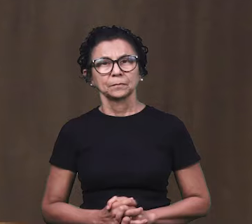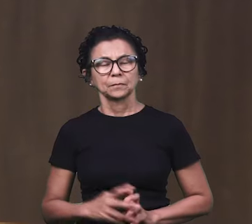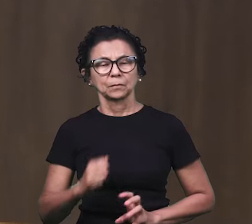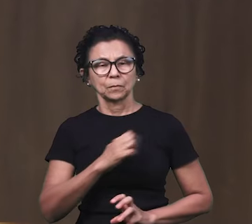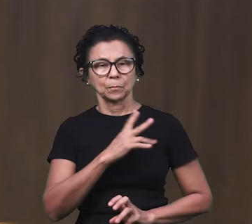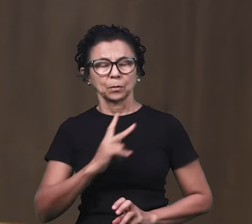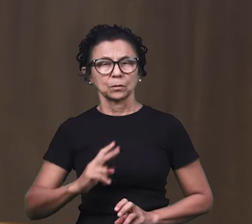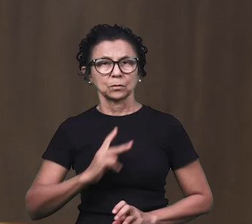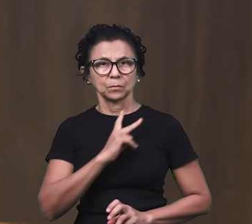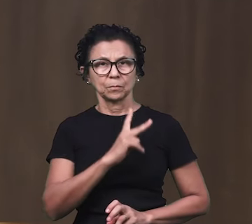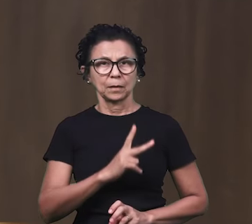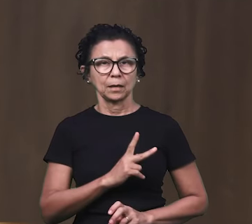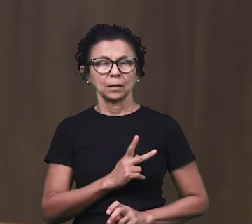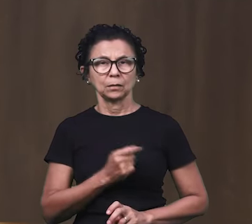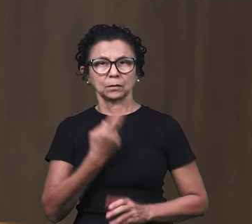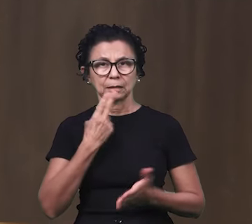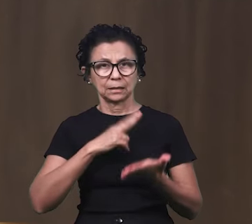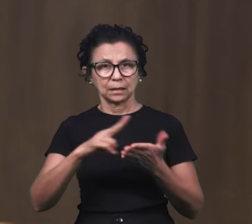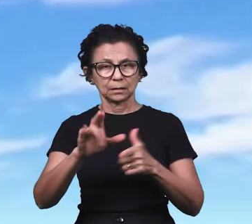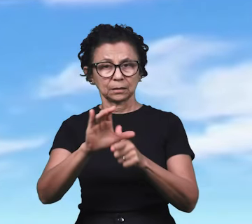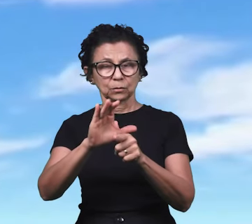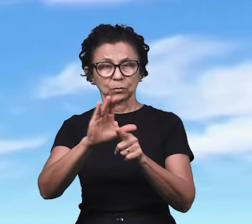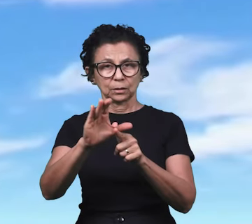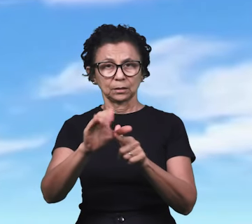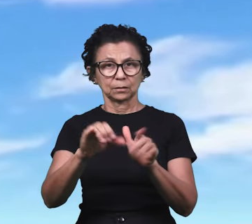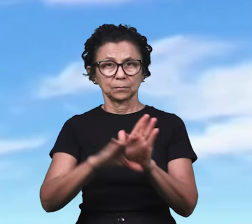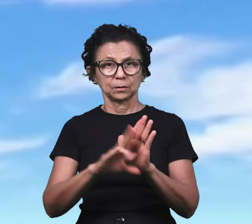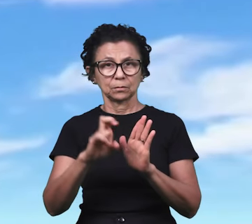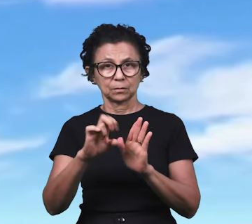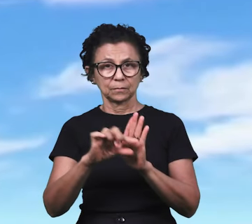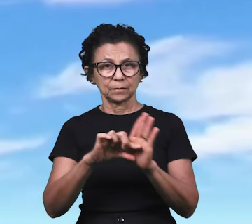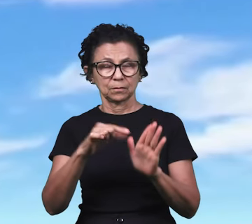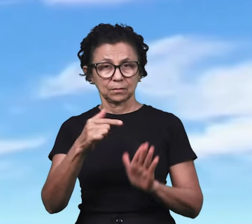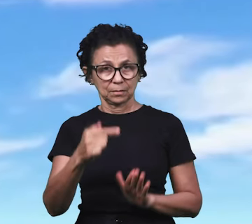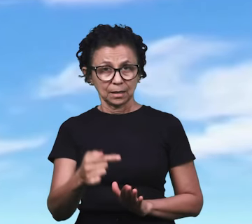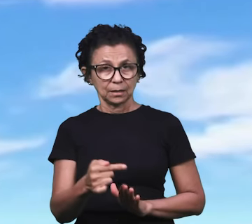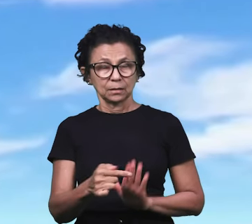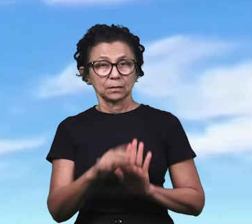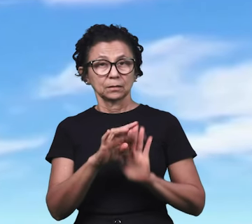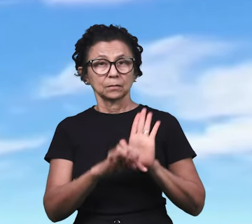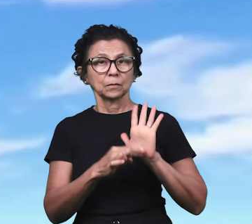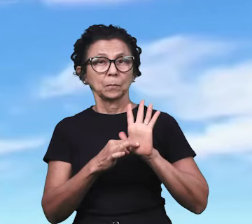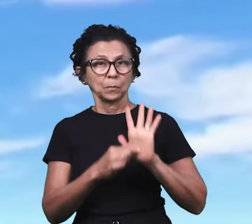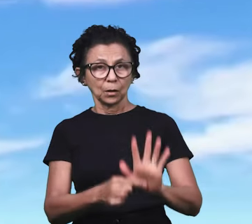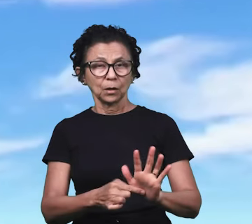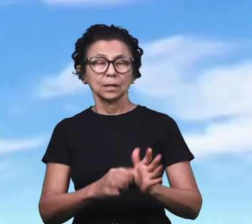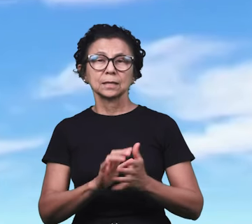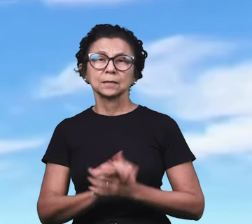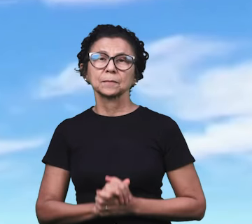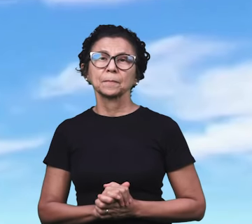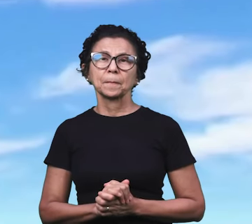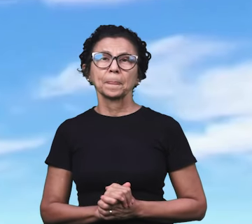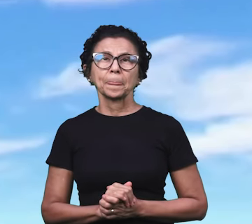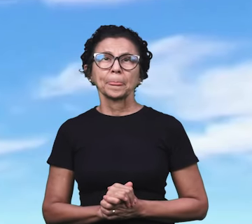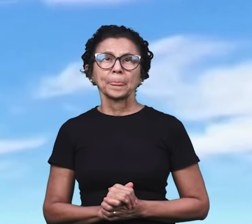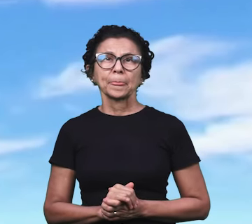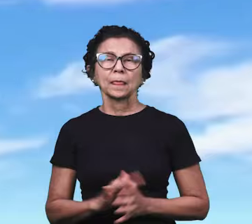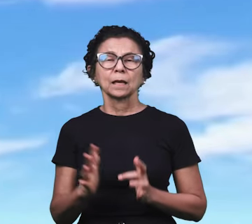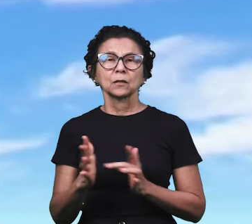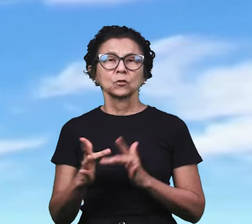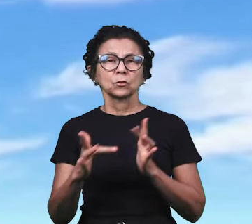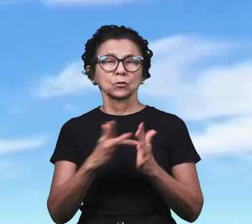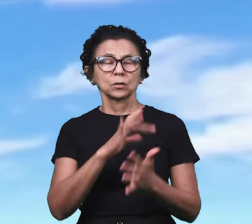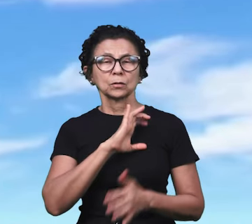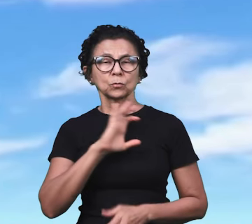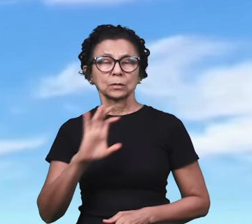Coríntios, no capítulo 5, verso 7, ele diz assim, porque Cristo, a nossa Páscoa, foi